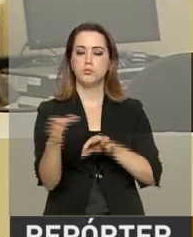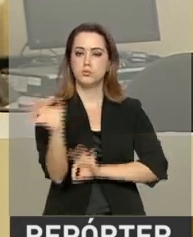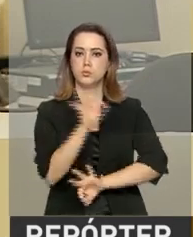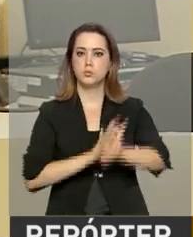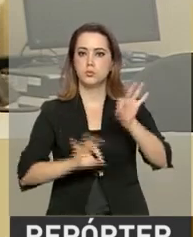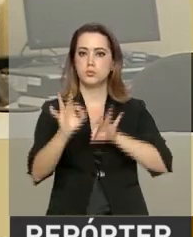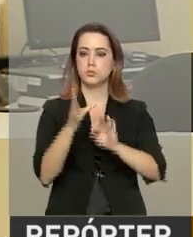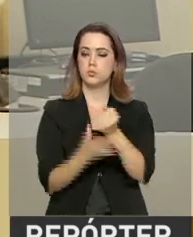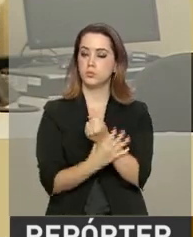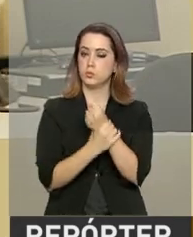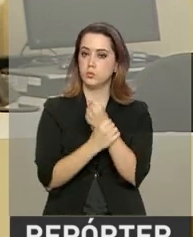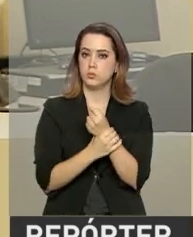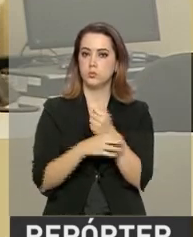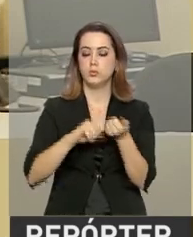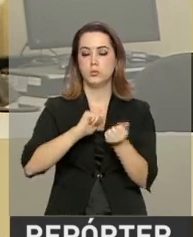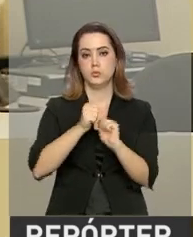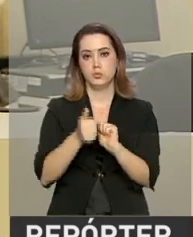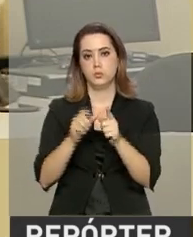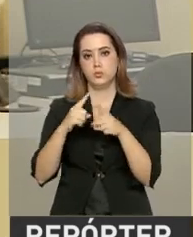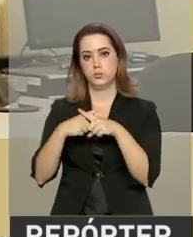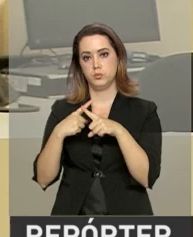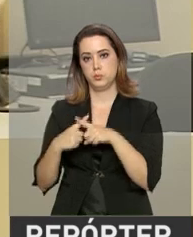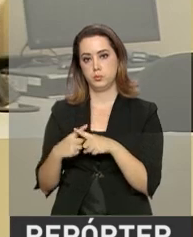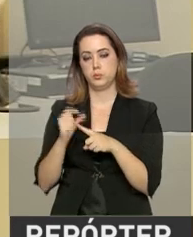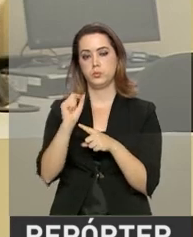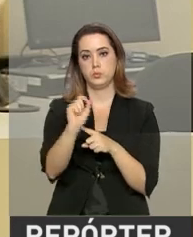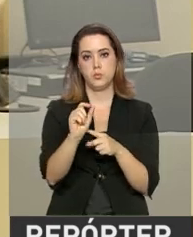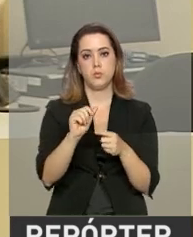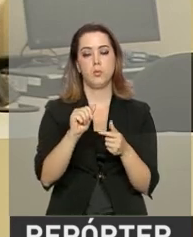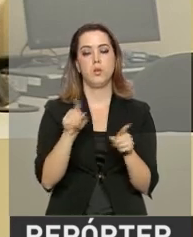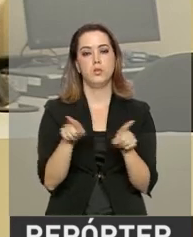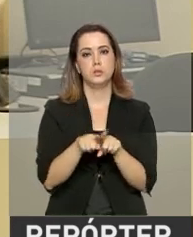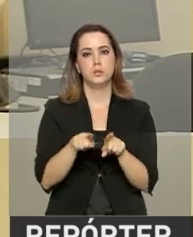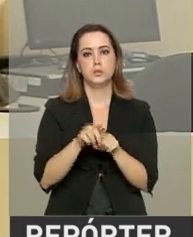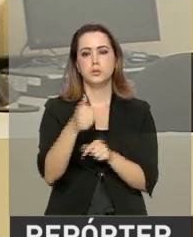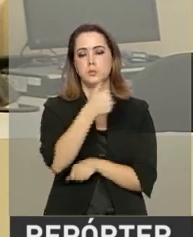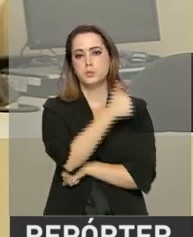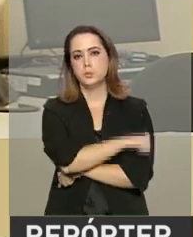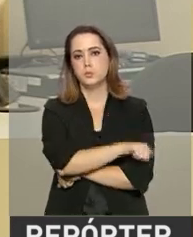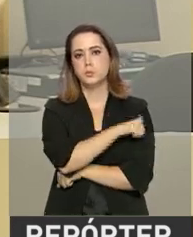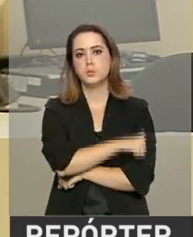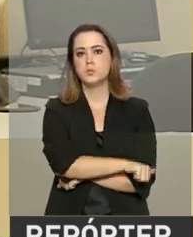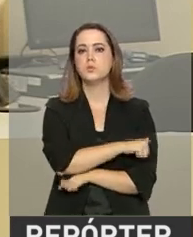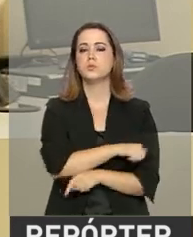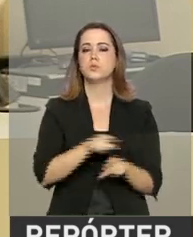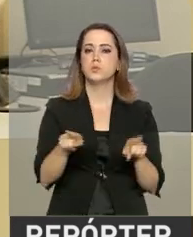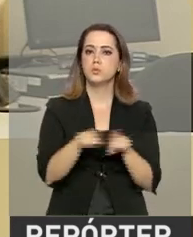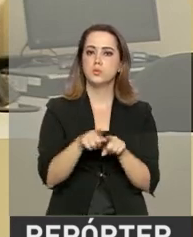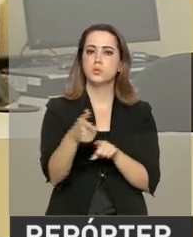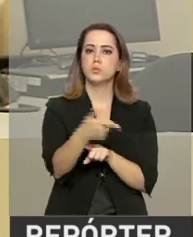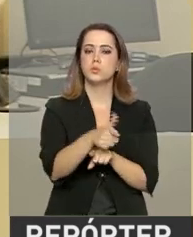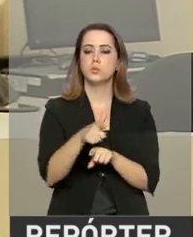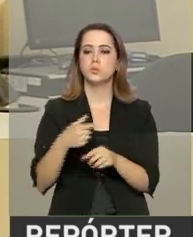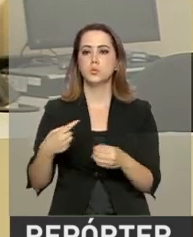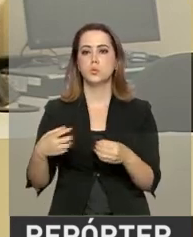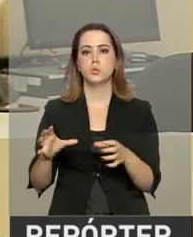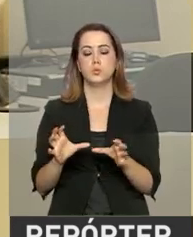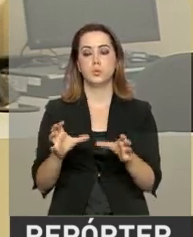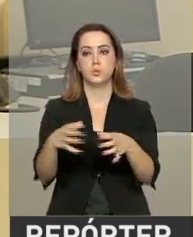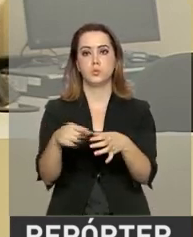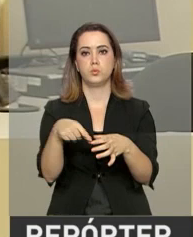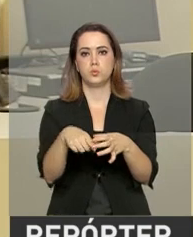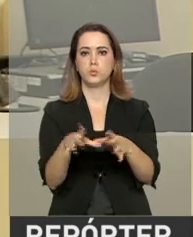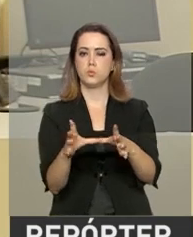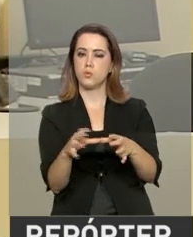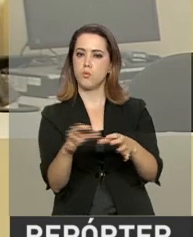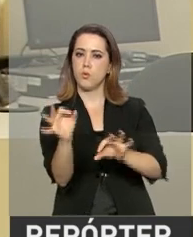dos Jogos Olímpicos. Além do Rio de Janeiro, há unidades nas cidades que recebem as partidas de futebol. Este centro que nós